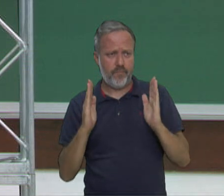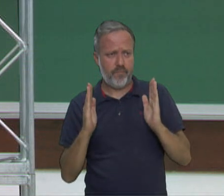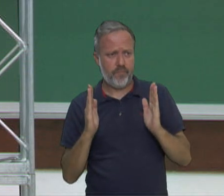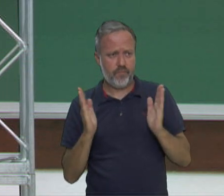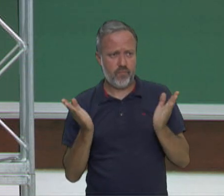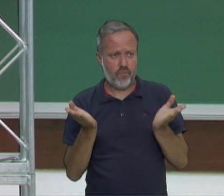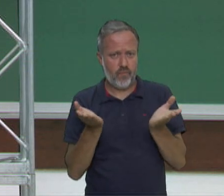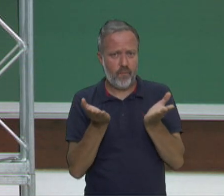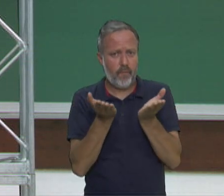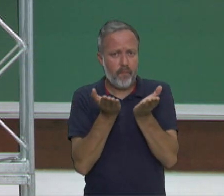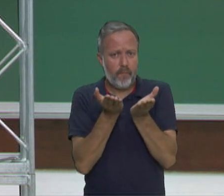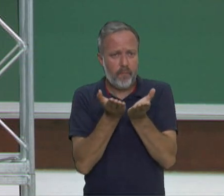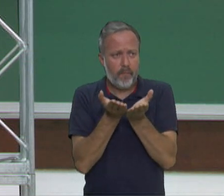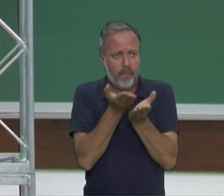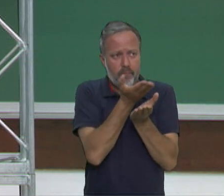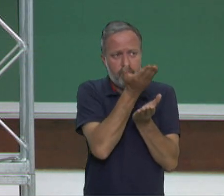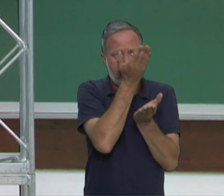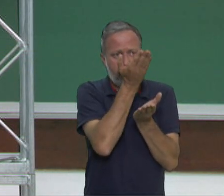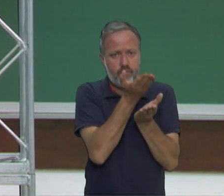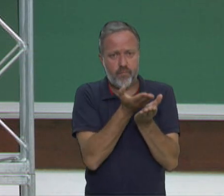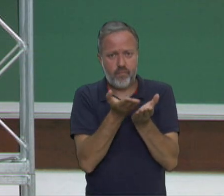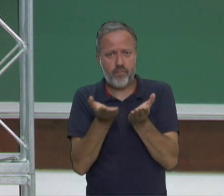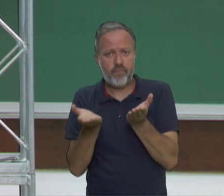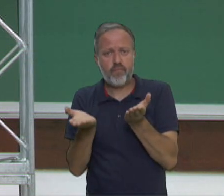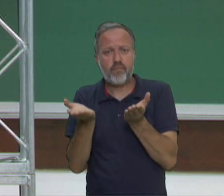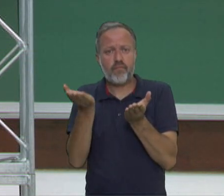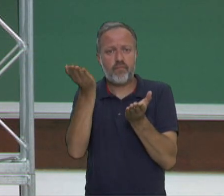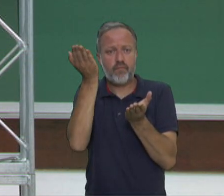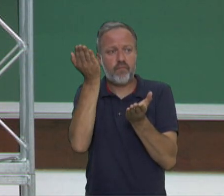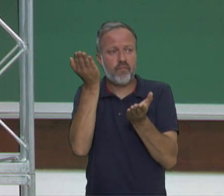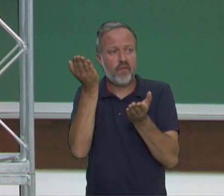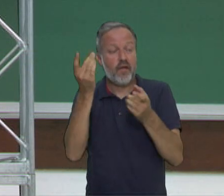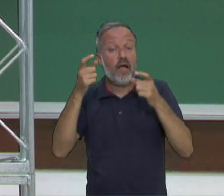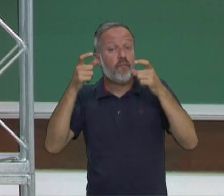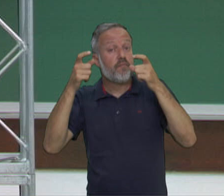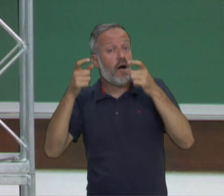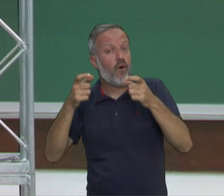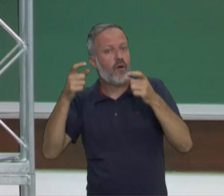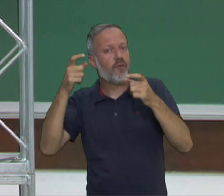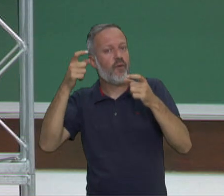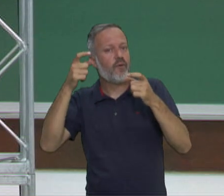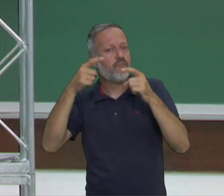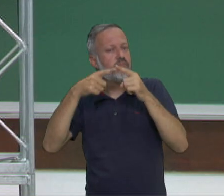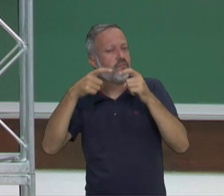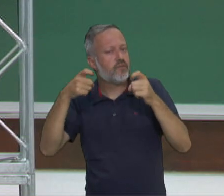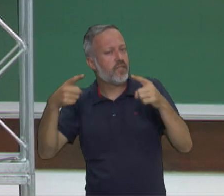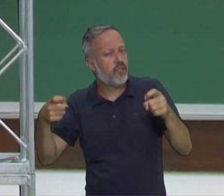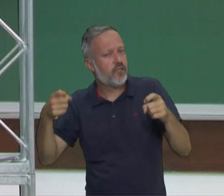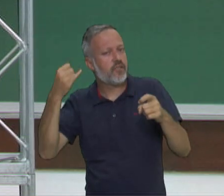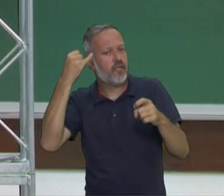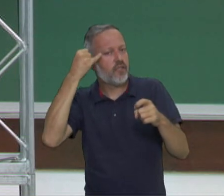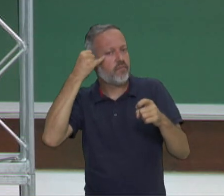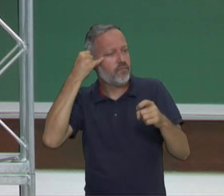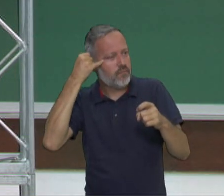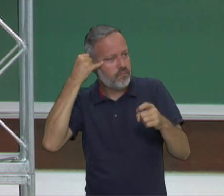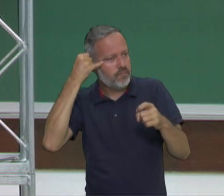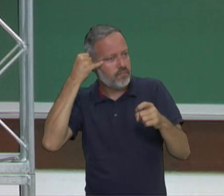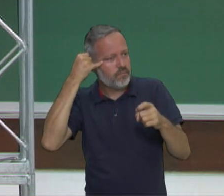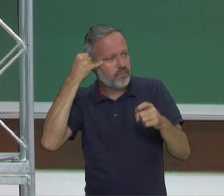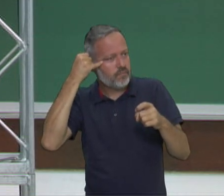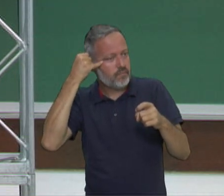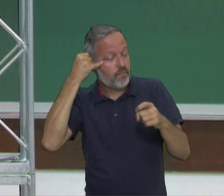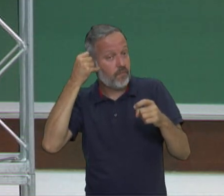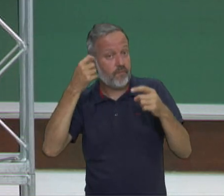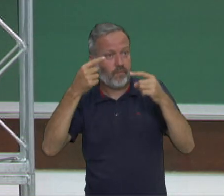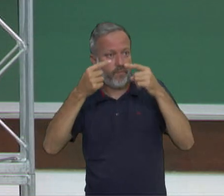vocês na reportagem no começo do texto era que o japonês vai inaugurar a 8ª linha. Por que a 8ª linha?